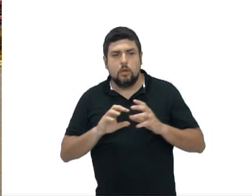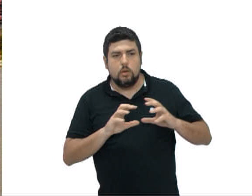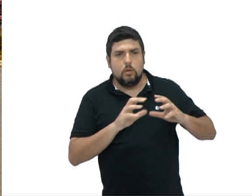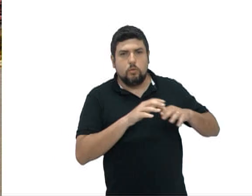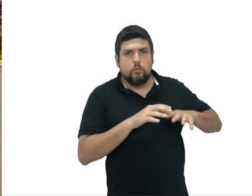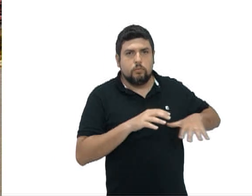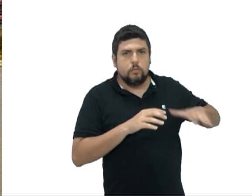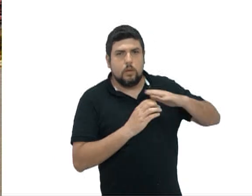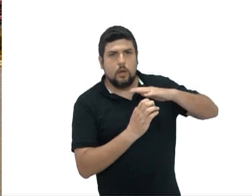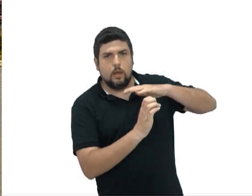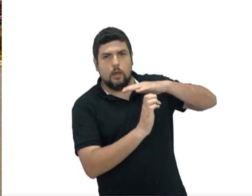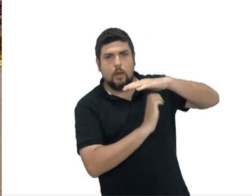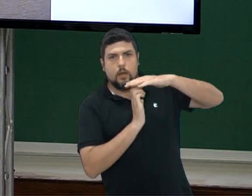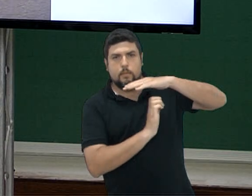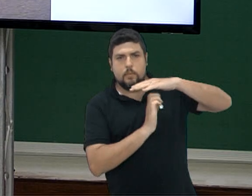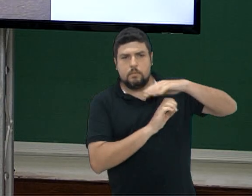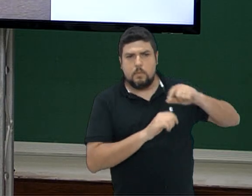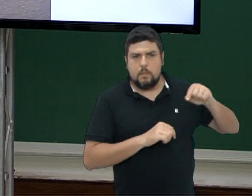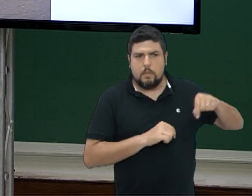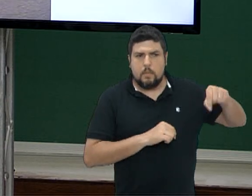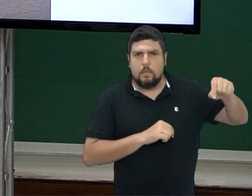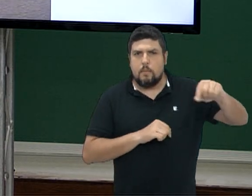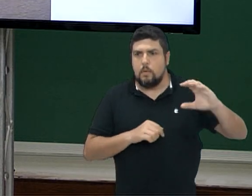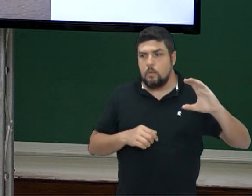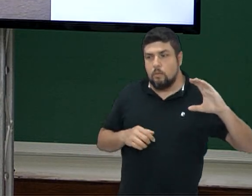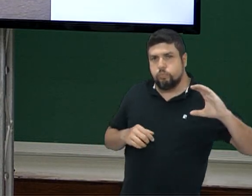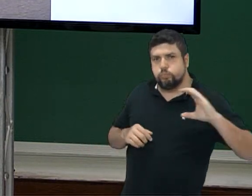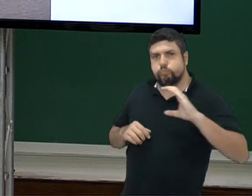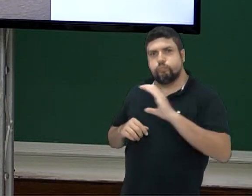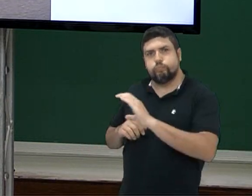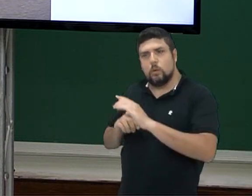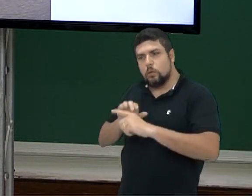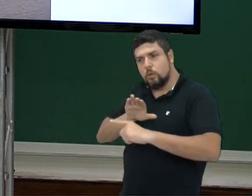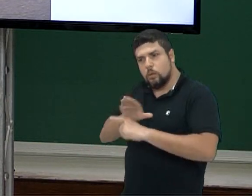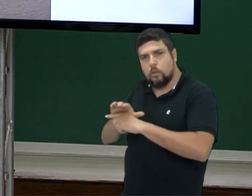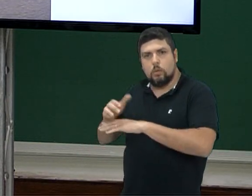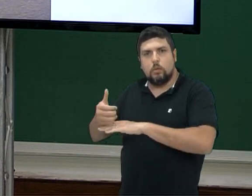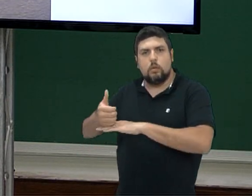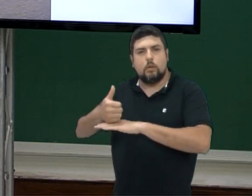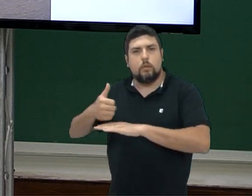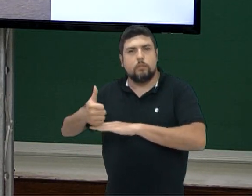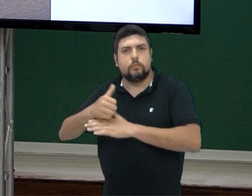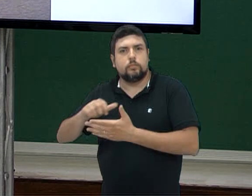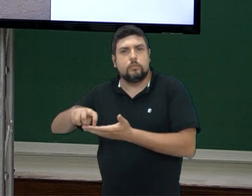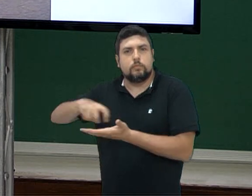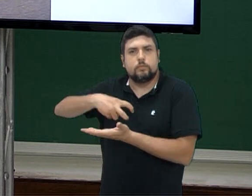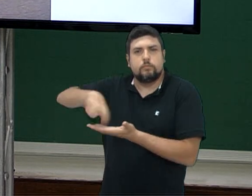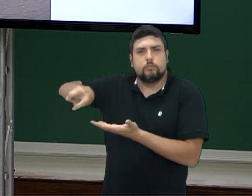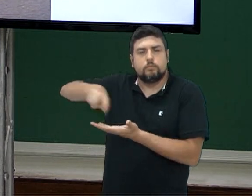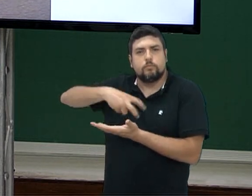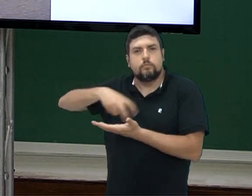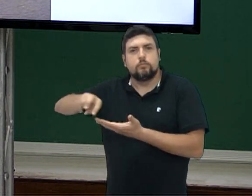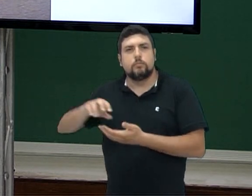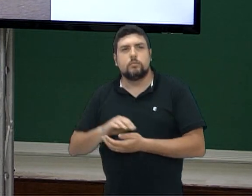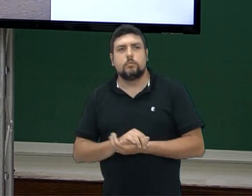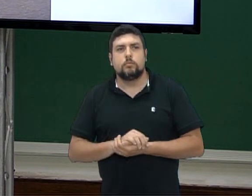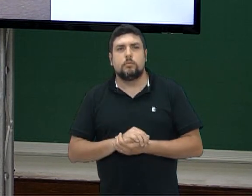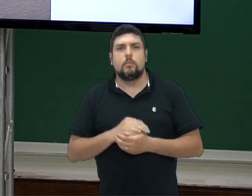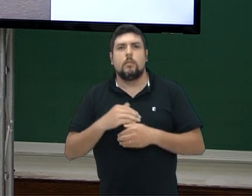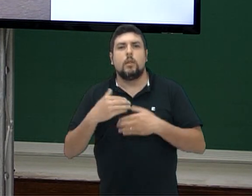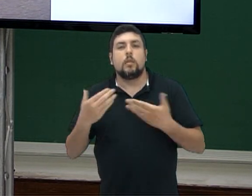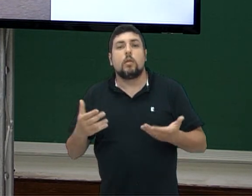mais a ascensão dessa modalidade esportiva. E nesse mesmo período, então, teve o longboard, teve o seu boom,